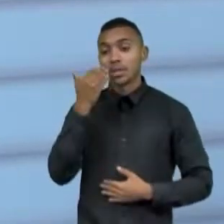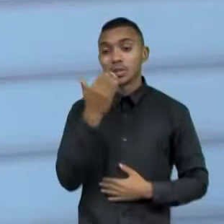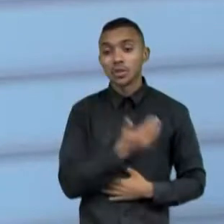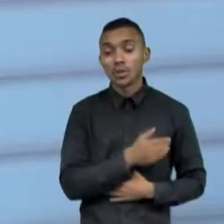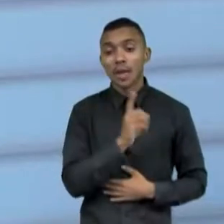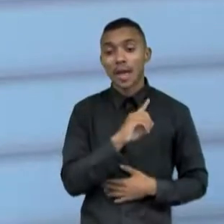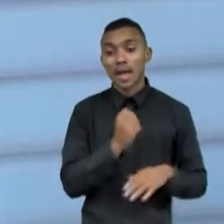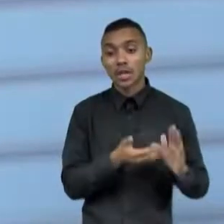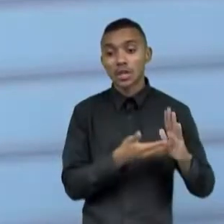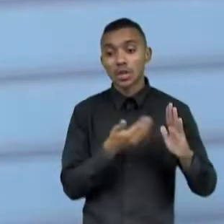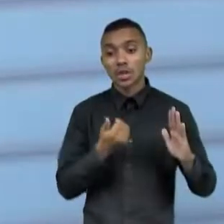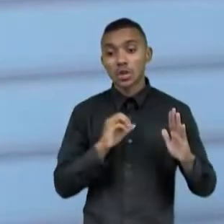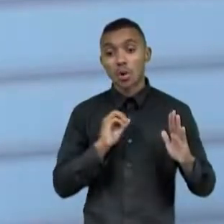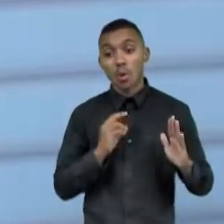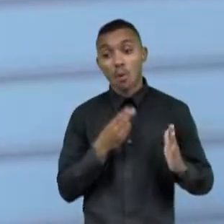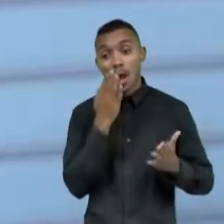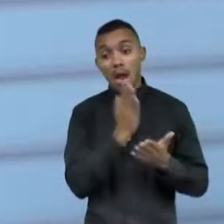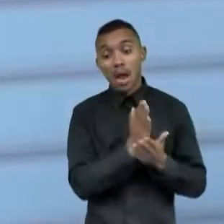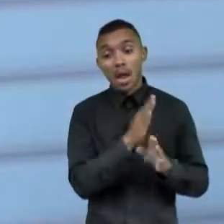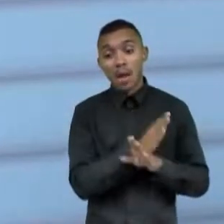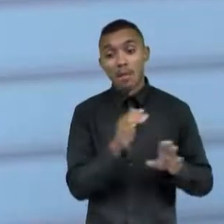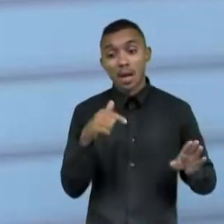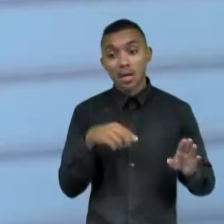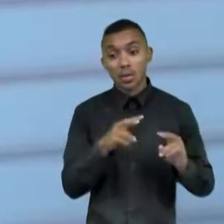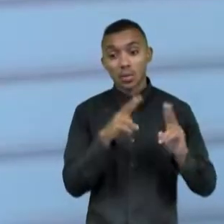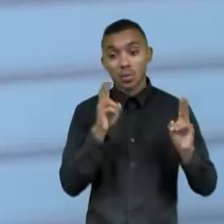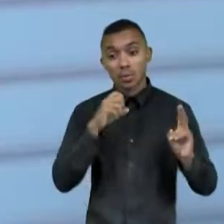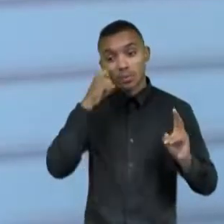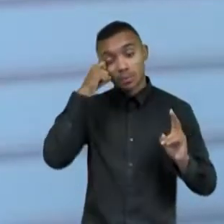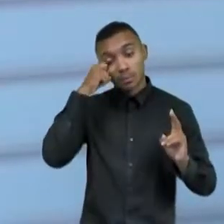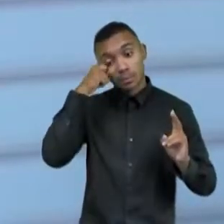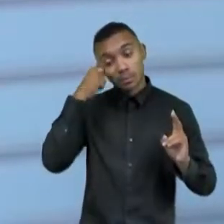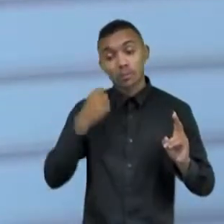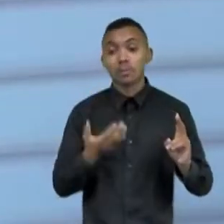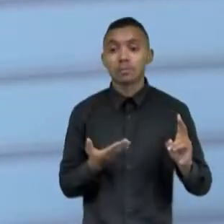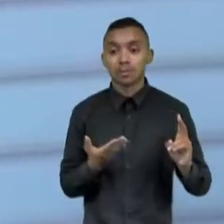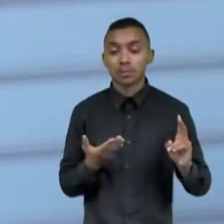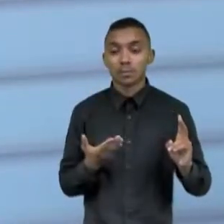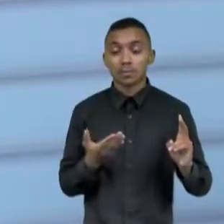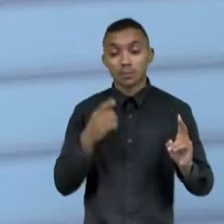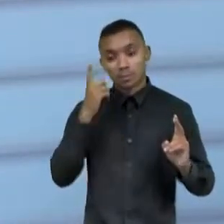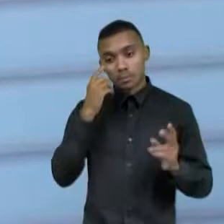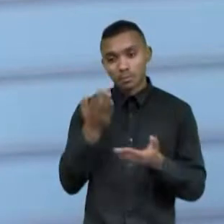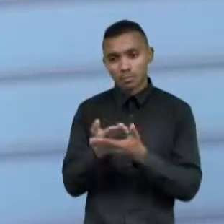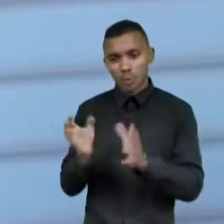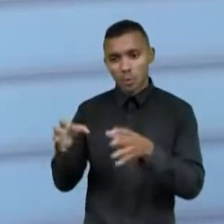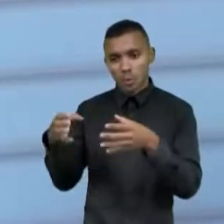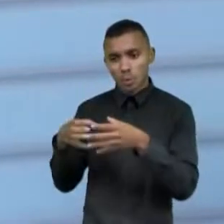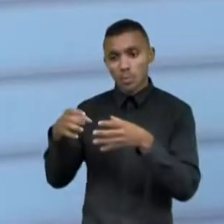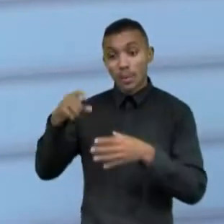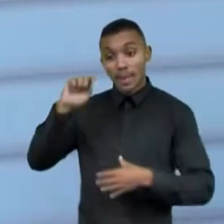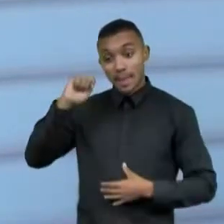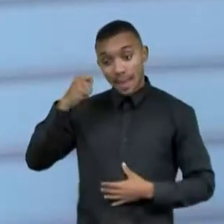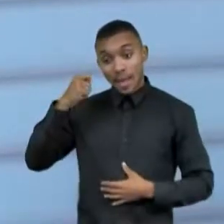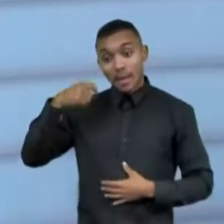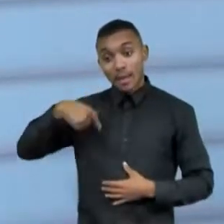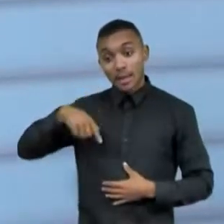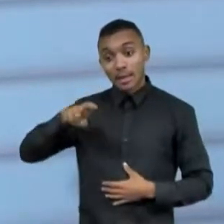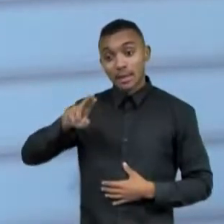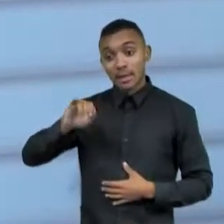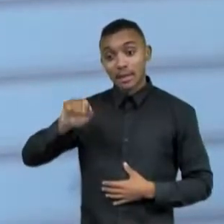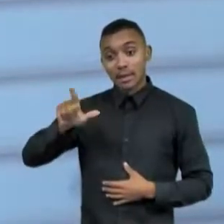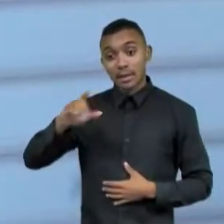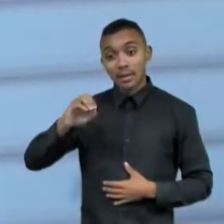de anulação do procedimento que declara aquela, que torna, diz que aquela comunidade é quilombola, né? Sim. Tentando falar numa